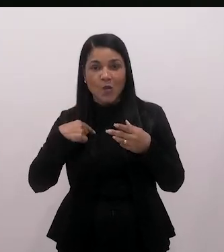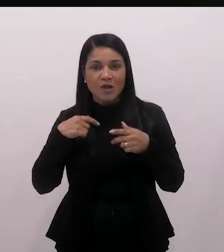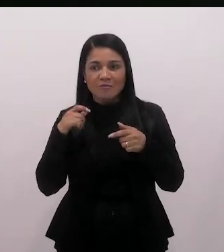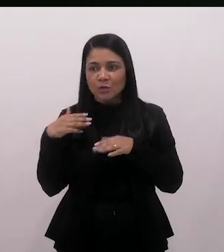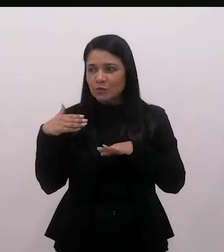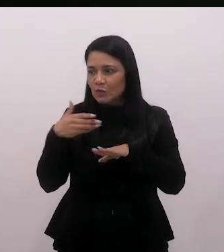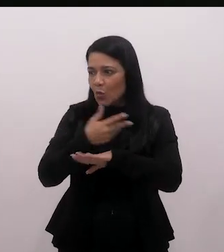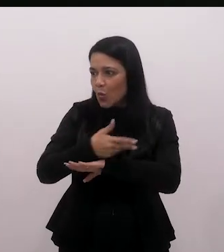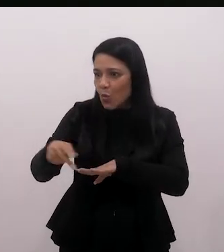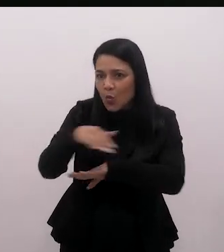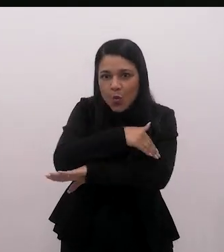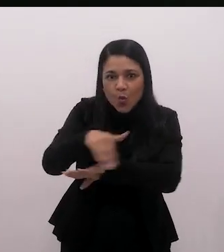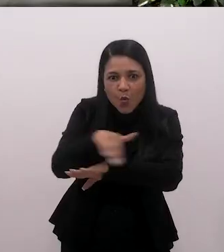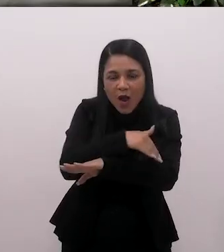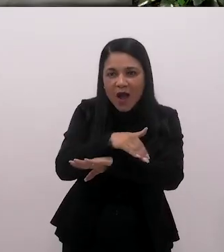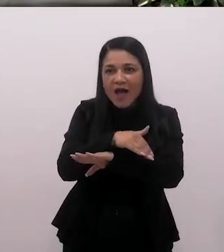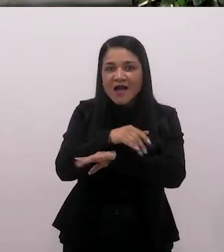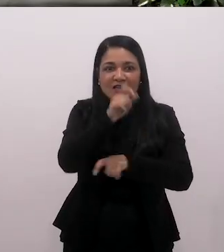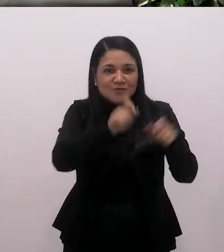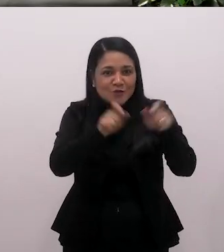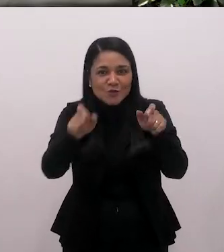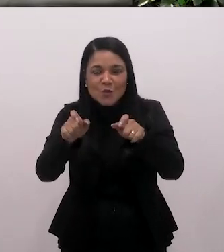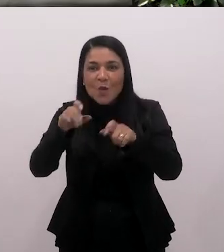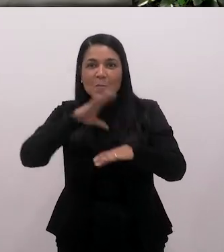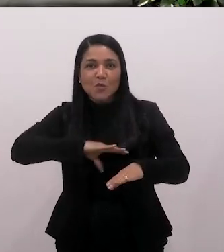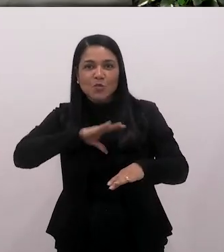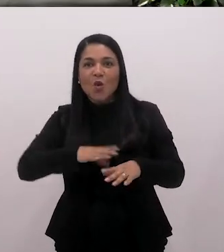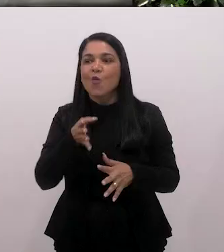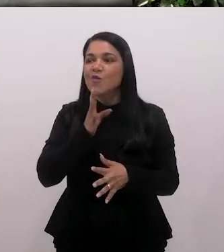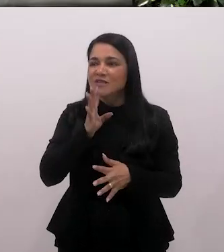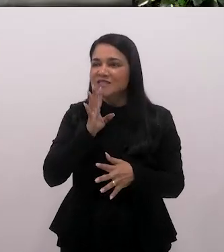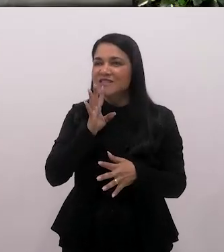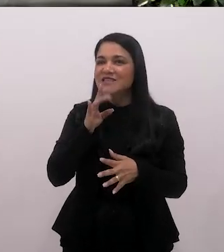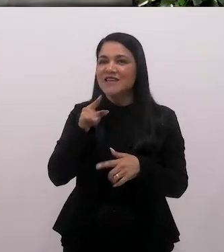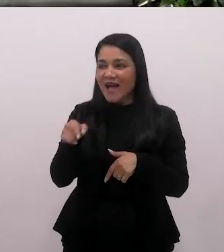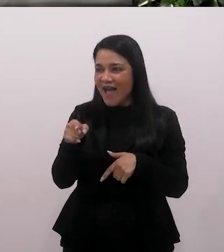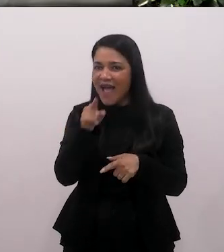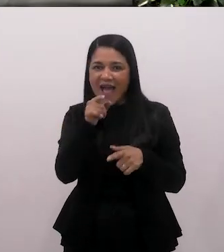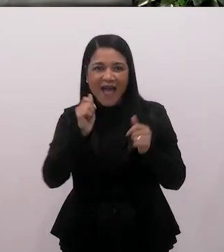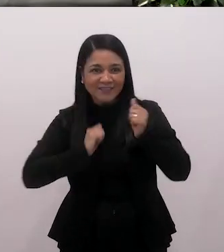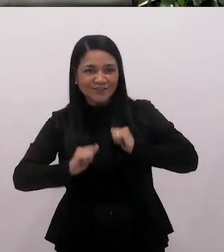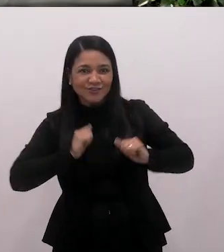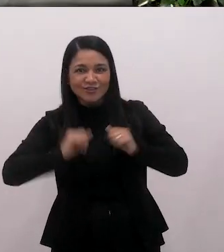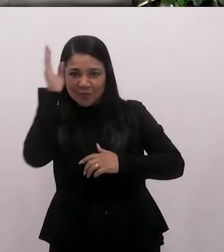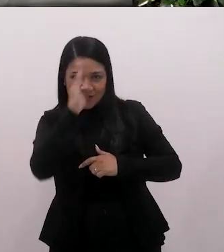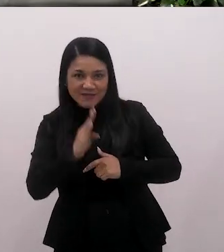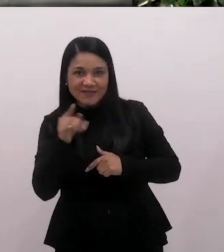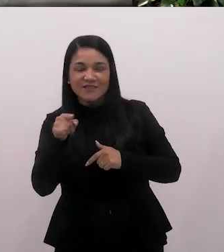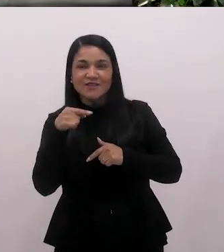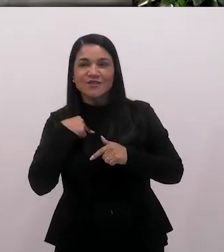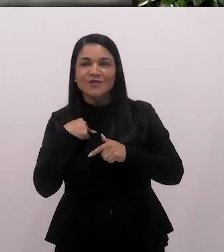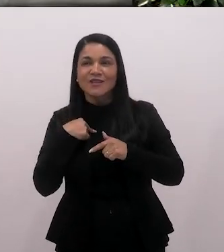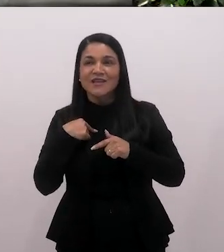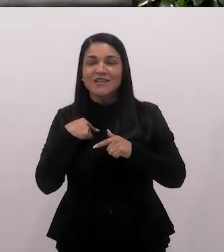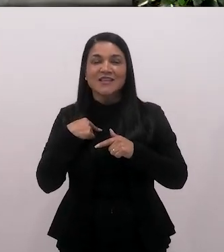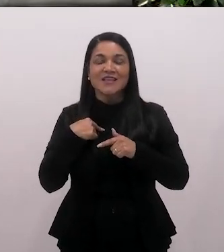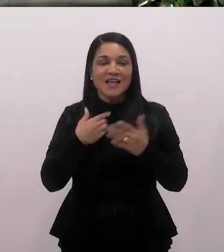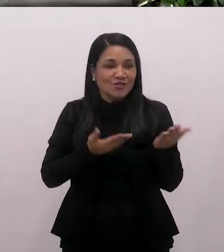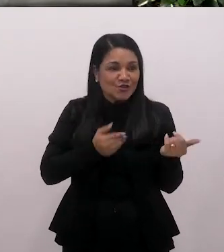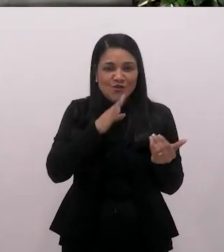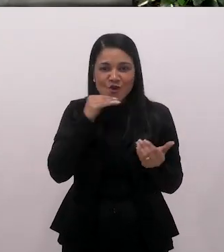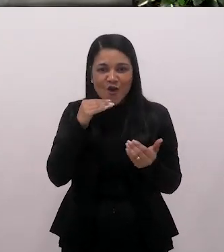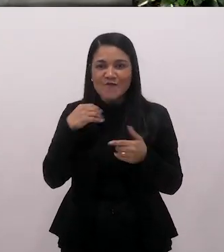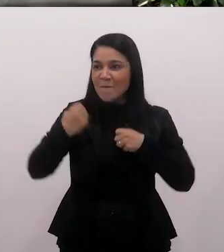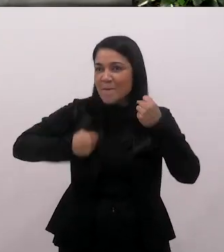na rua e todo mundo sabia quem eles eram. É verdade. Então eles iam para lá fazer uma peça e achavam, ninguém vai saber quem nós somos. Aí ficava a